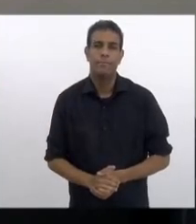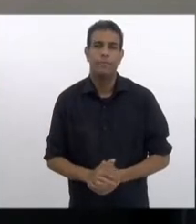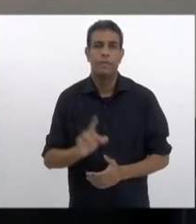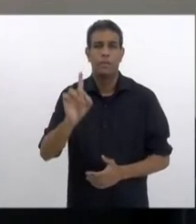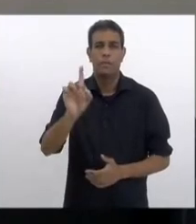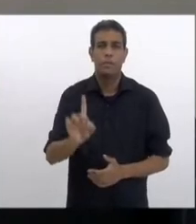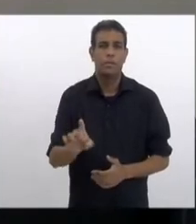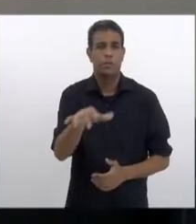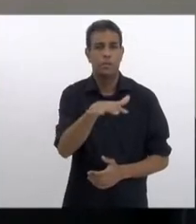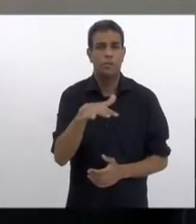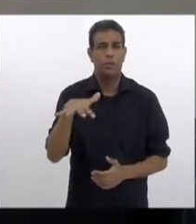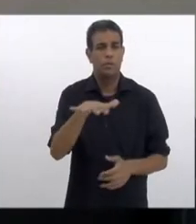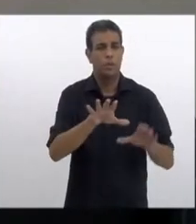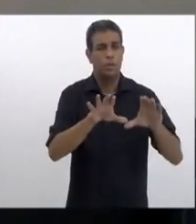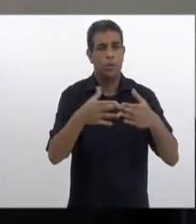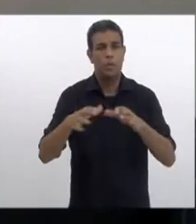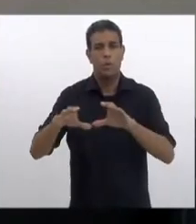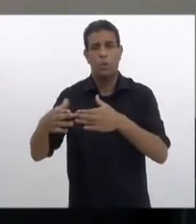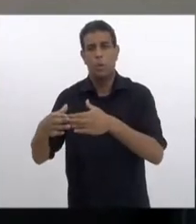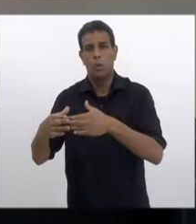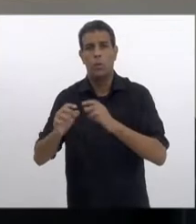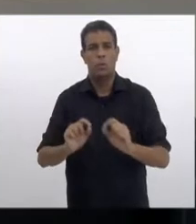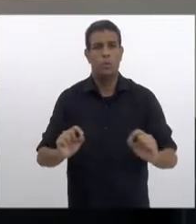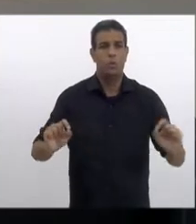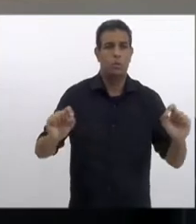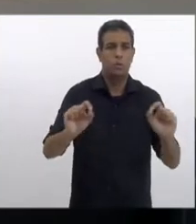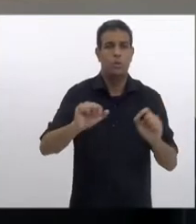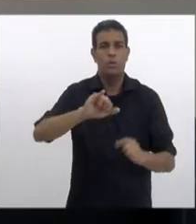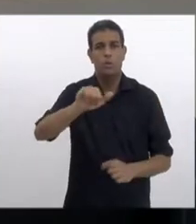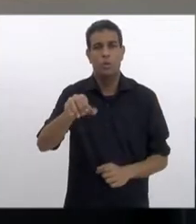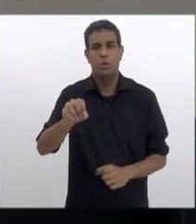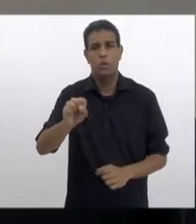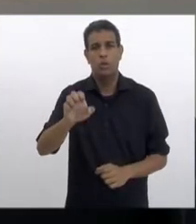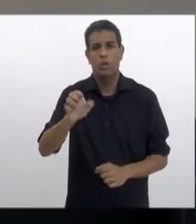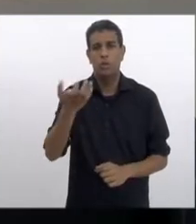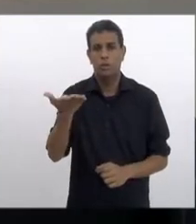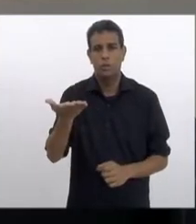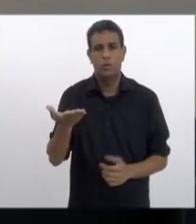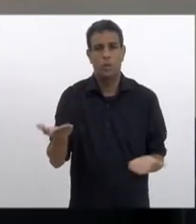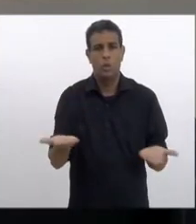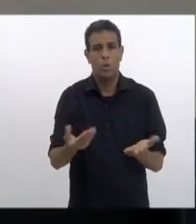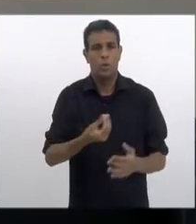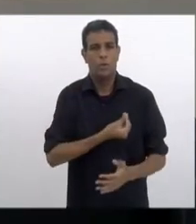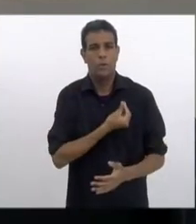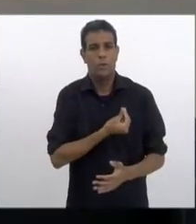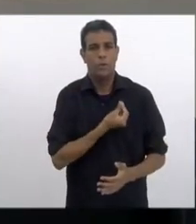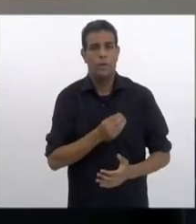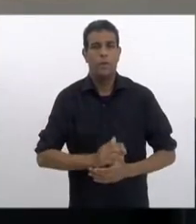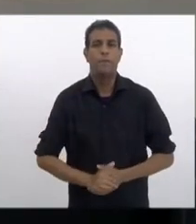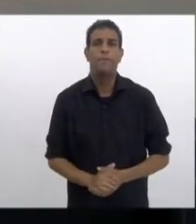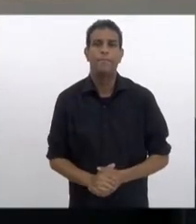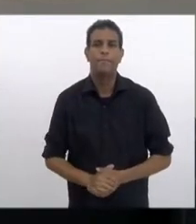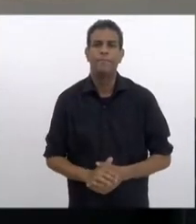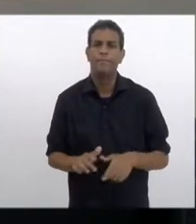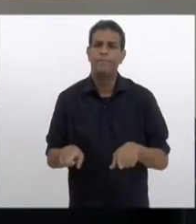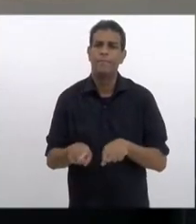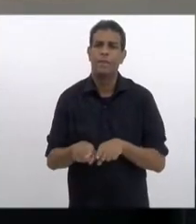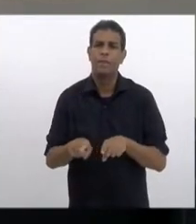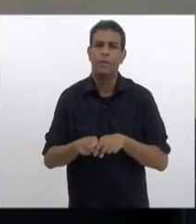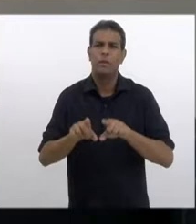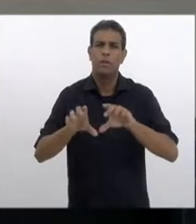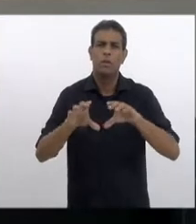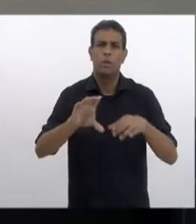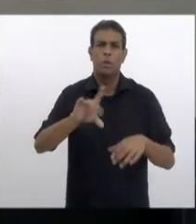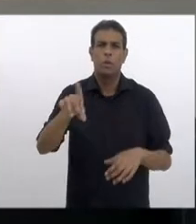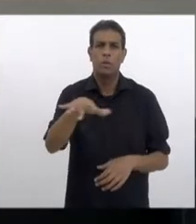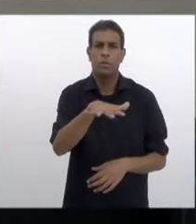Diretor regional do grupo Ebenezer de Seropédica, José Carlos Medeiros, que se faz presente. O coordenador de saúde mental